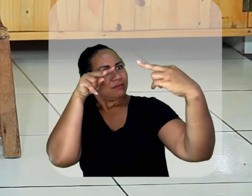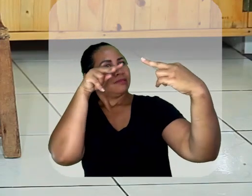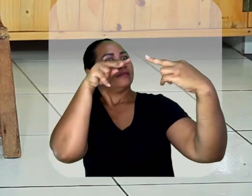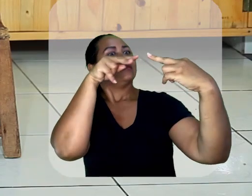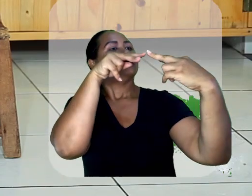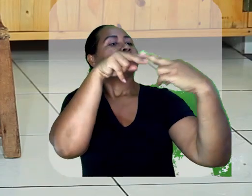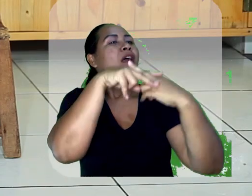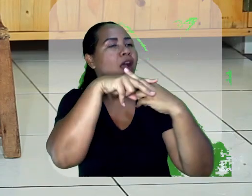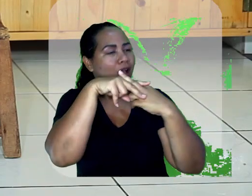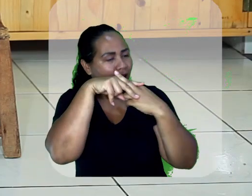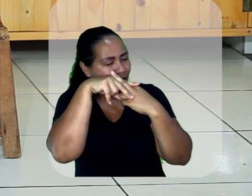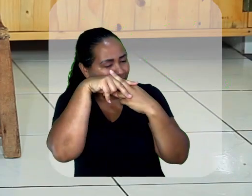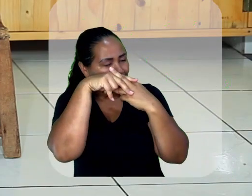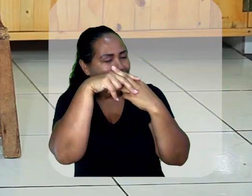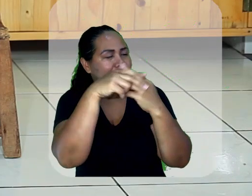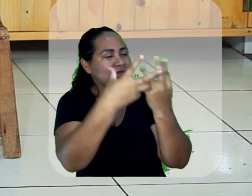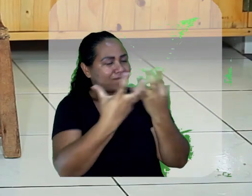pelo fogo do amor,